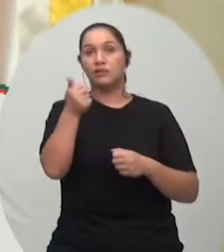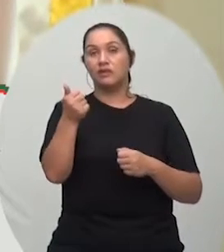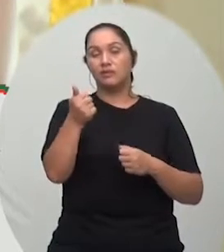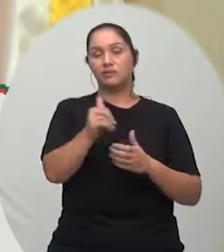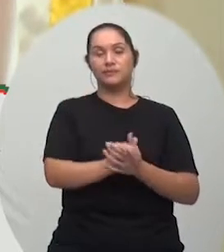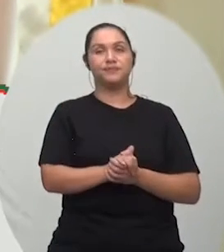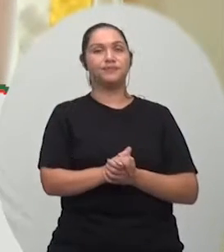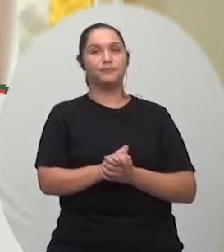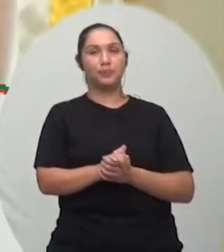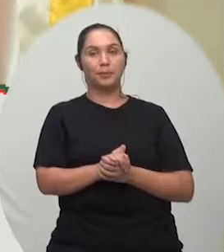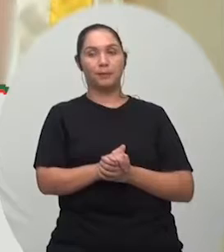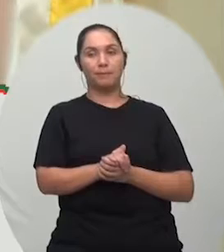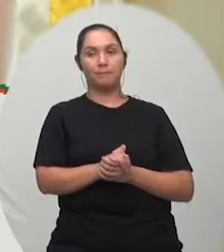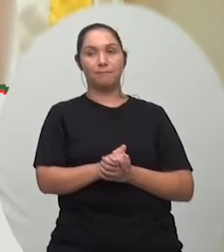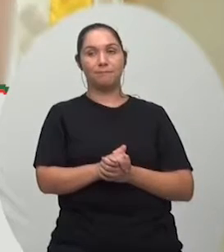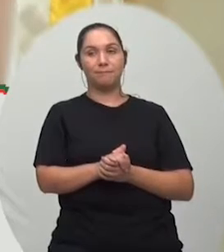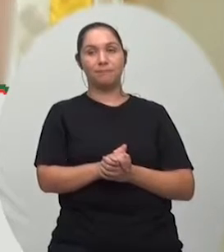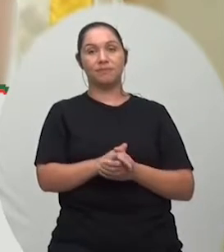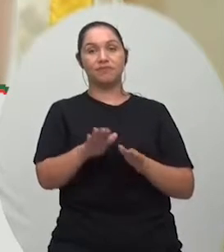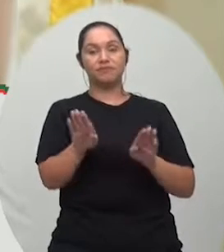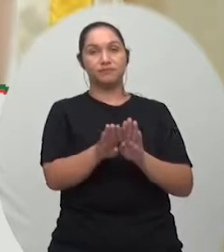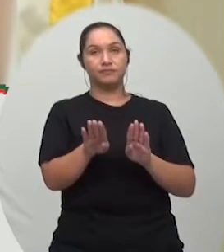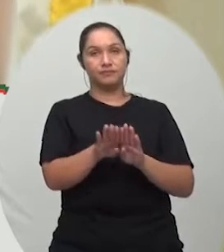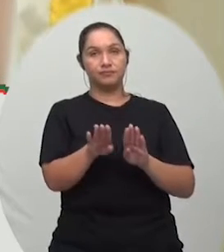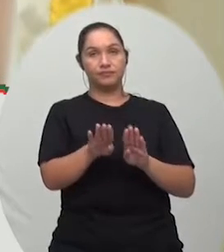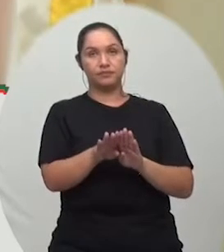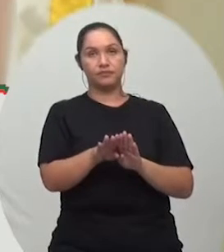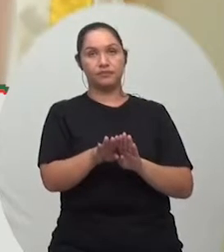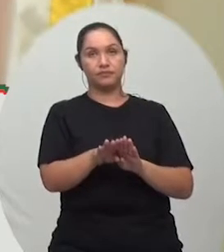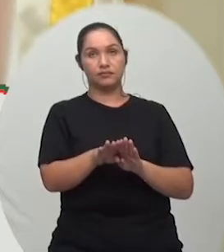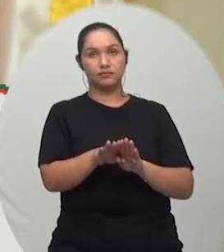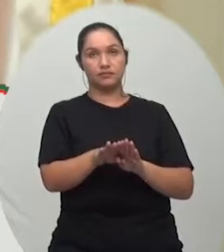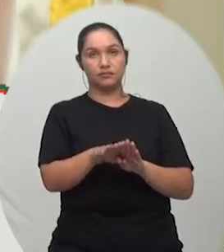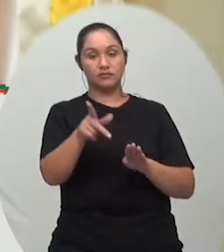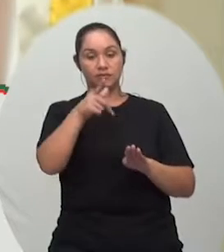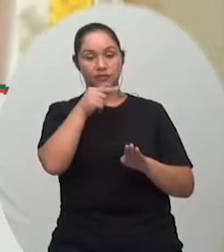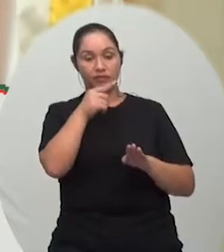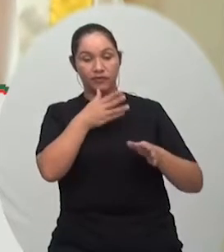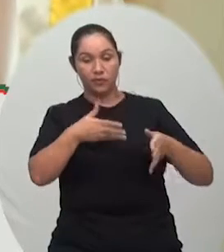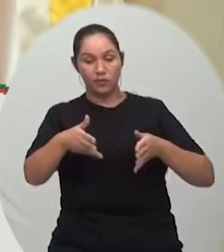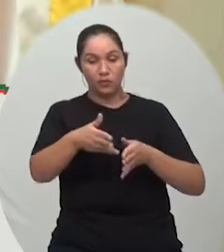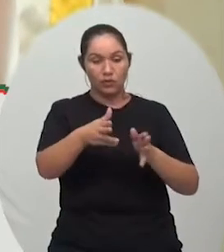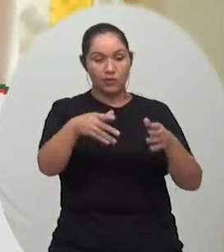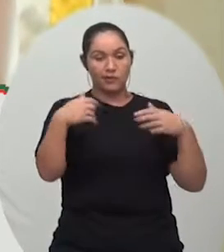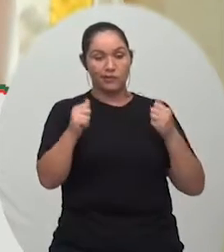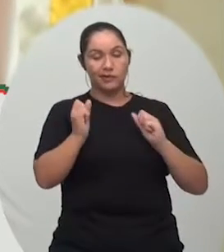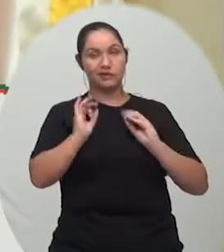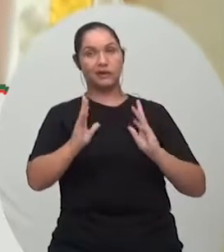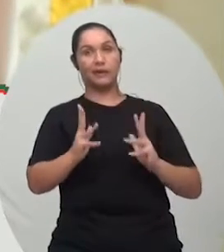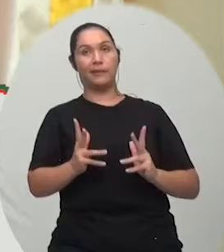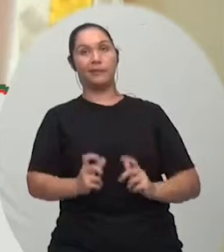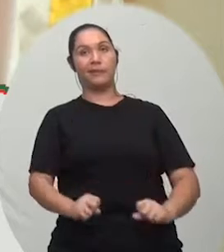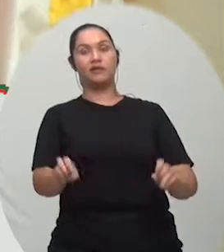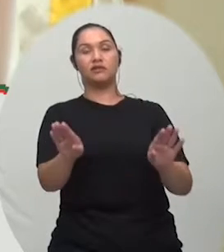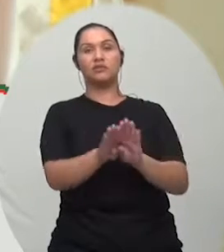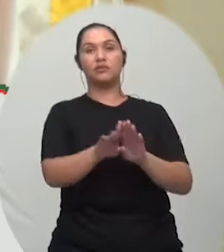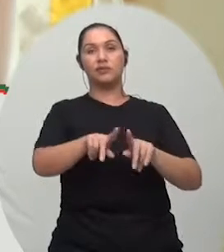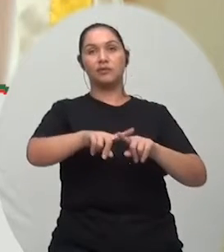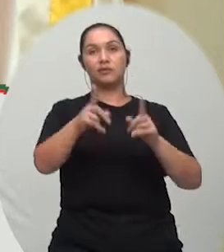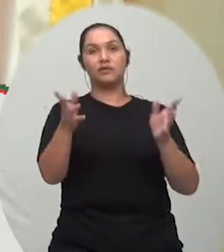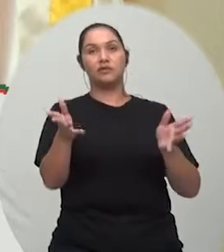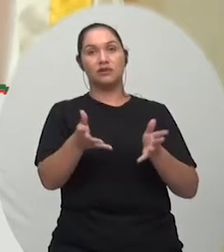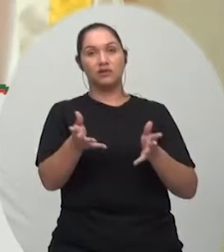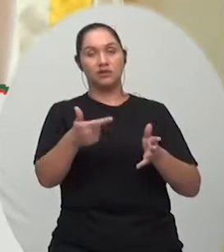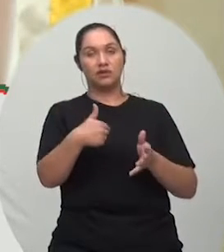água. No caso também de desassoreamento de rios que estão sendo feitos. Mas agora eu quero